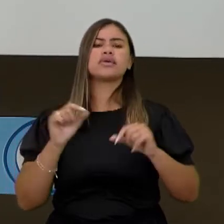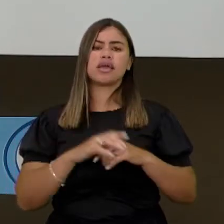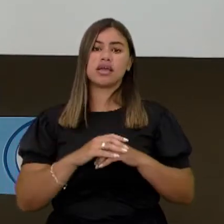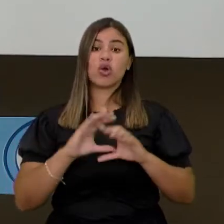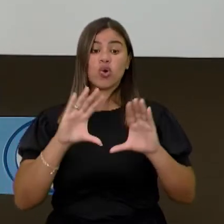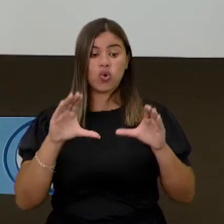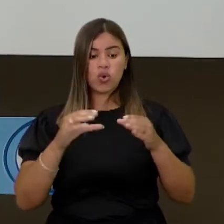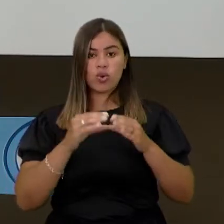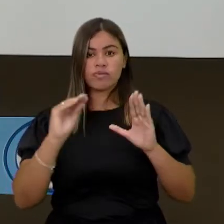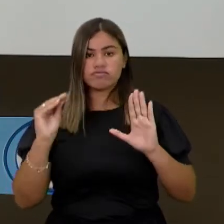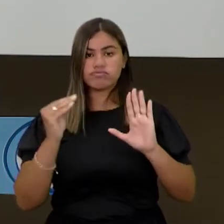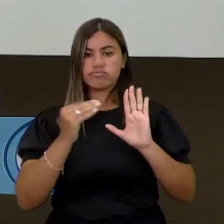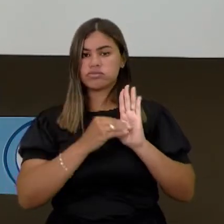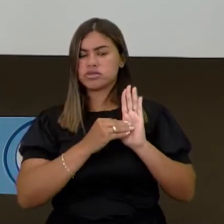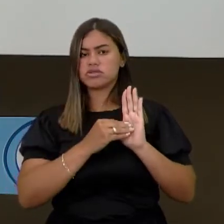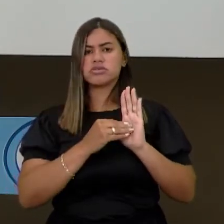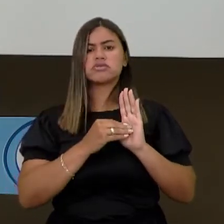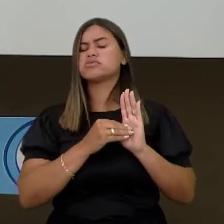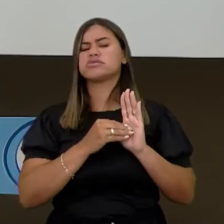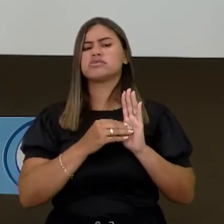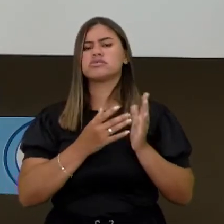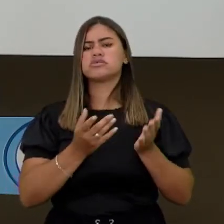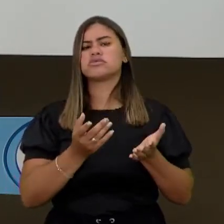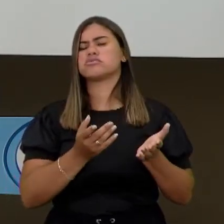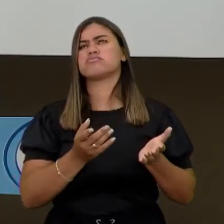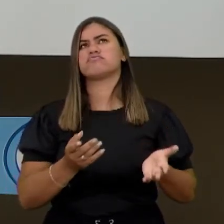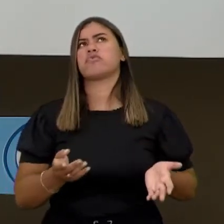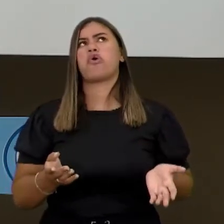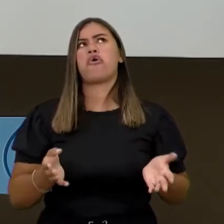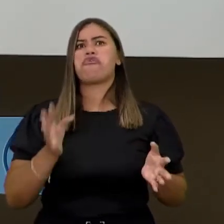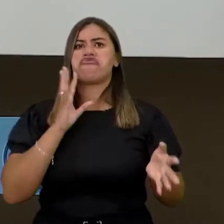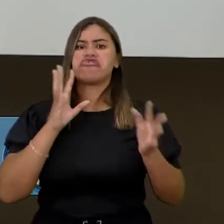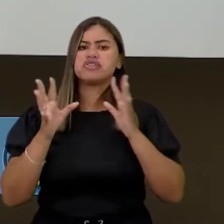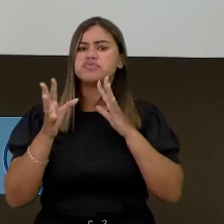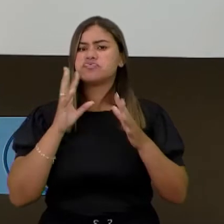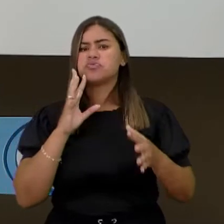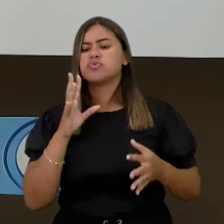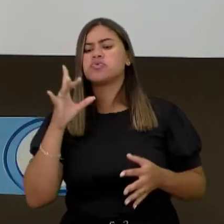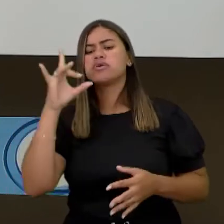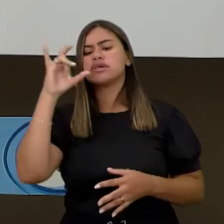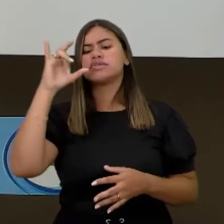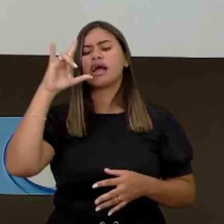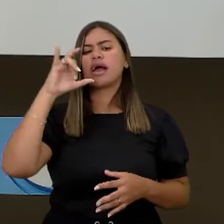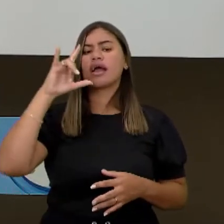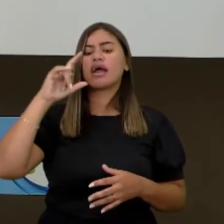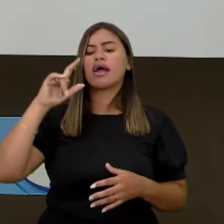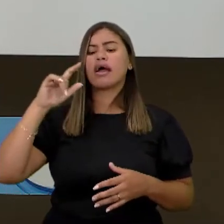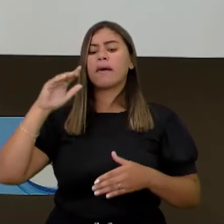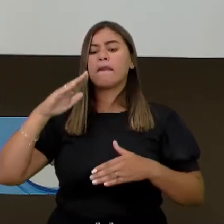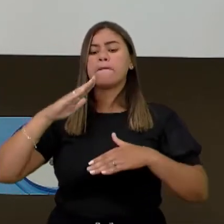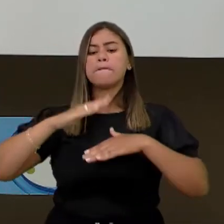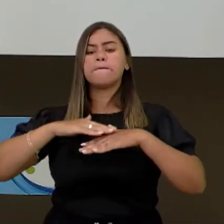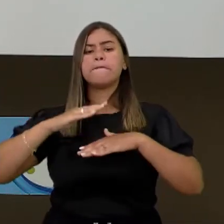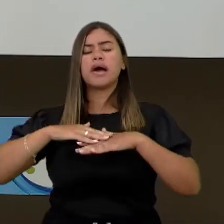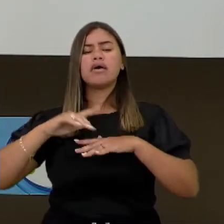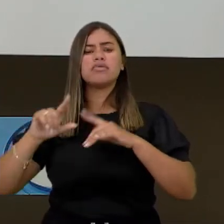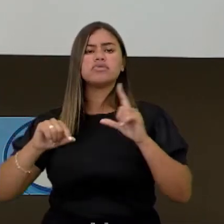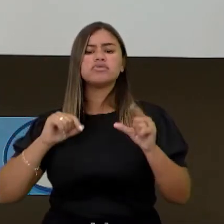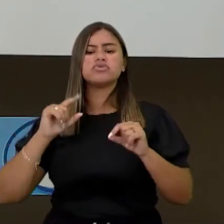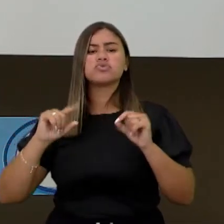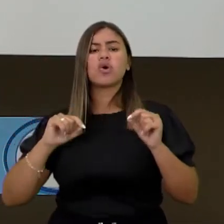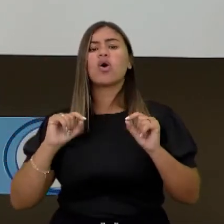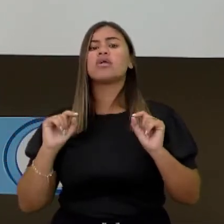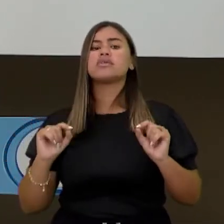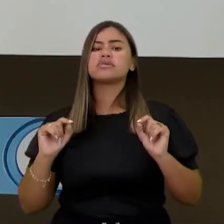grupo do, sei lá, do WhatsApp, no grupo do Face, no grupo do Insta lá, quem é que escolhe que, sei lá, a